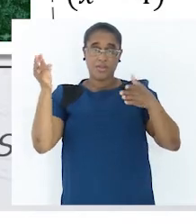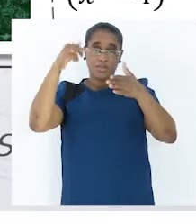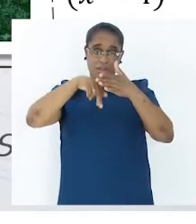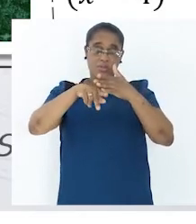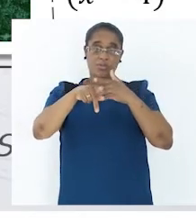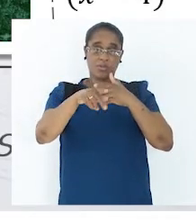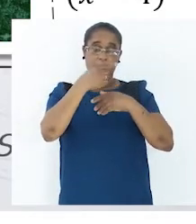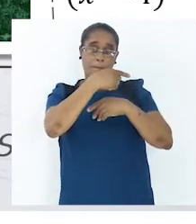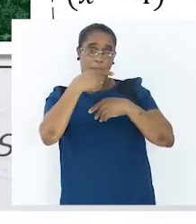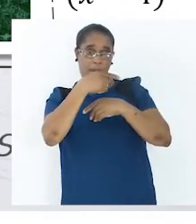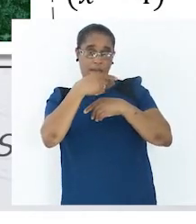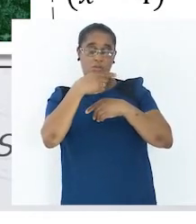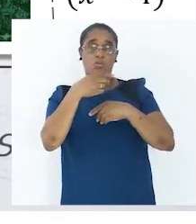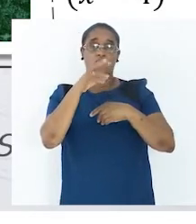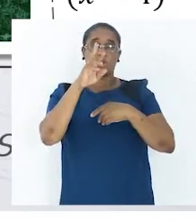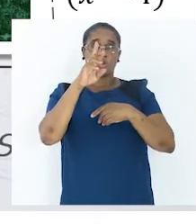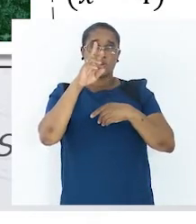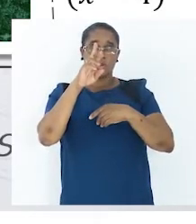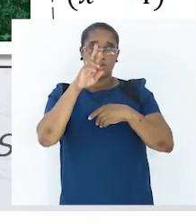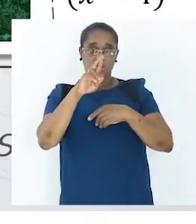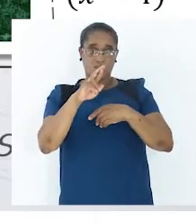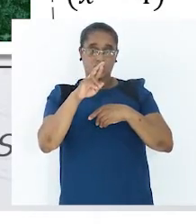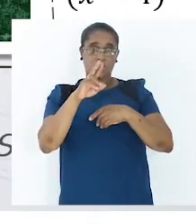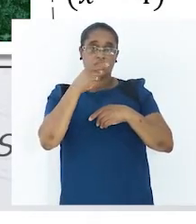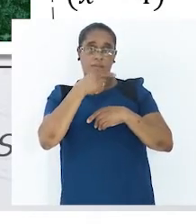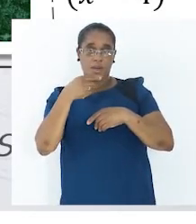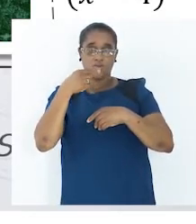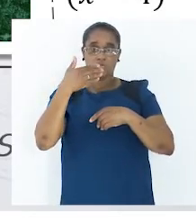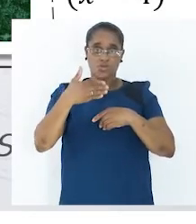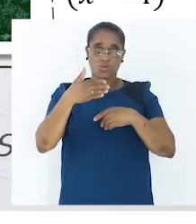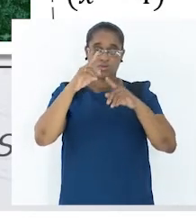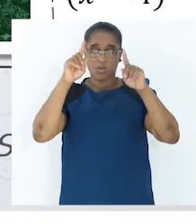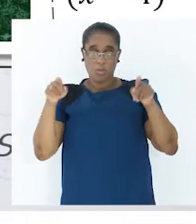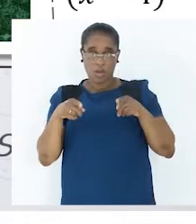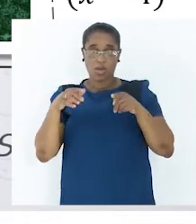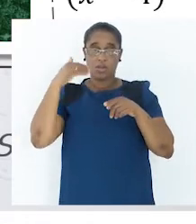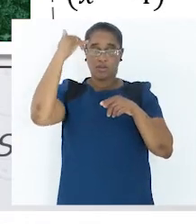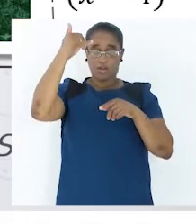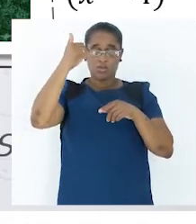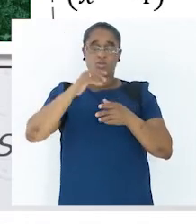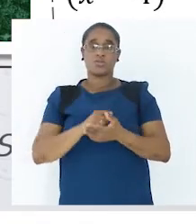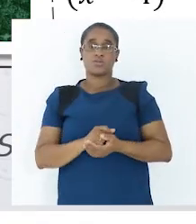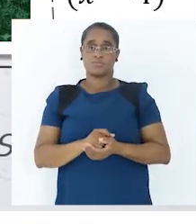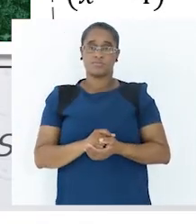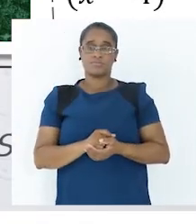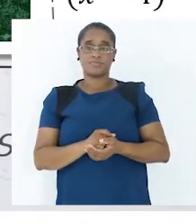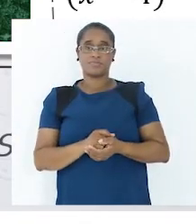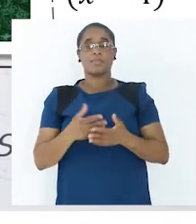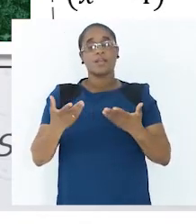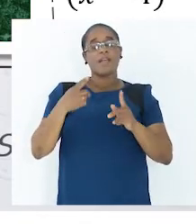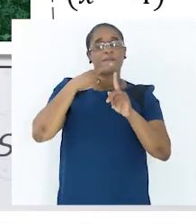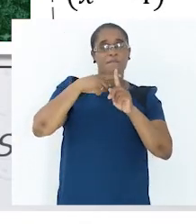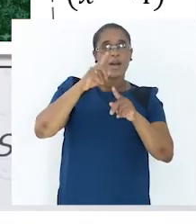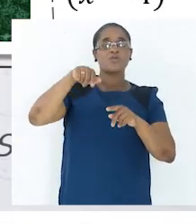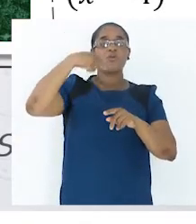parênteses menos x menos 1 dentro do parênteses elevado a 2, portanto ao quadrado, mais